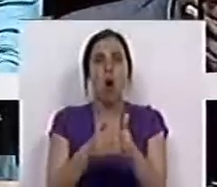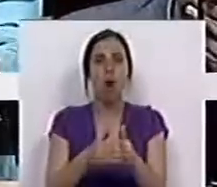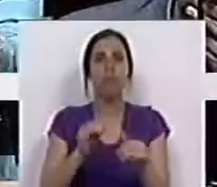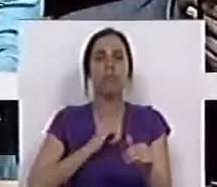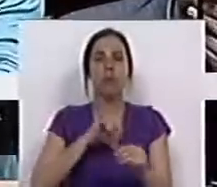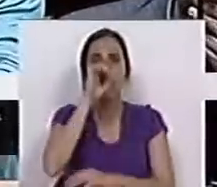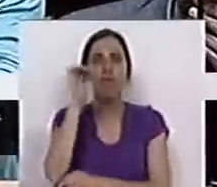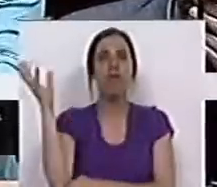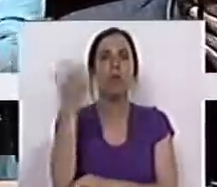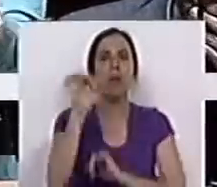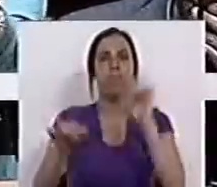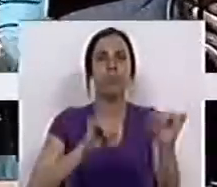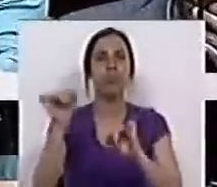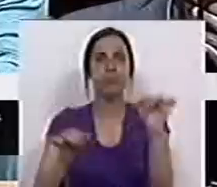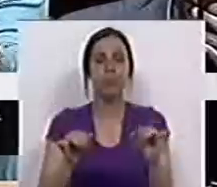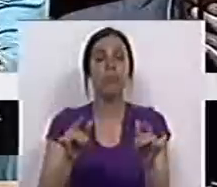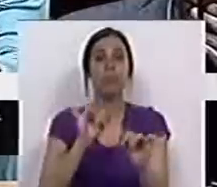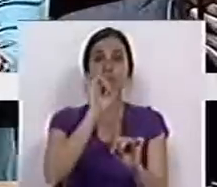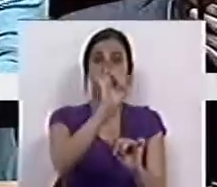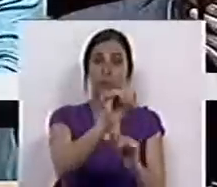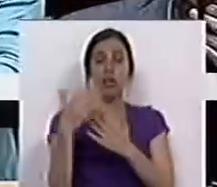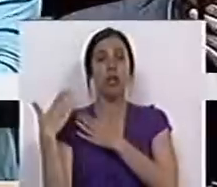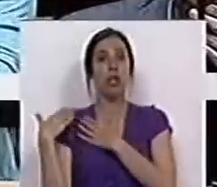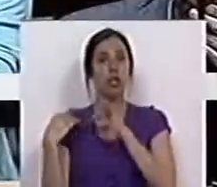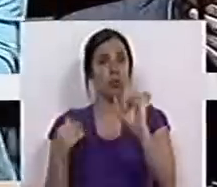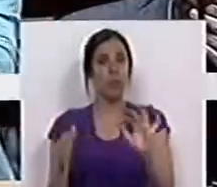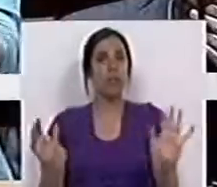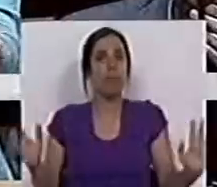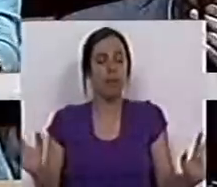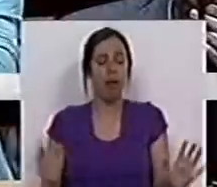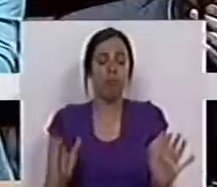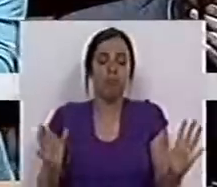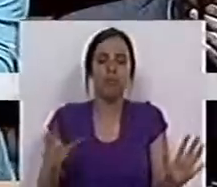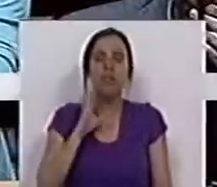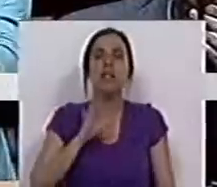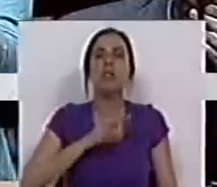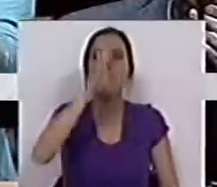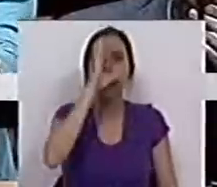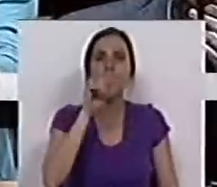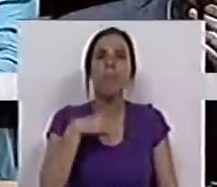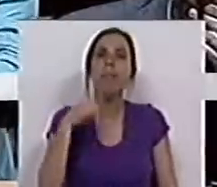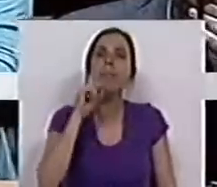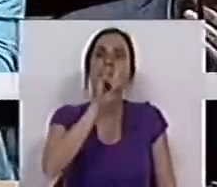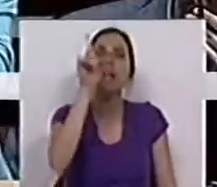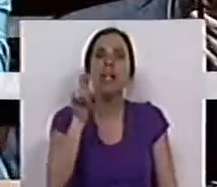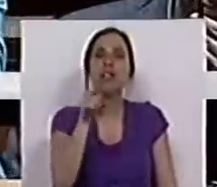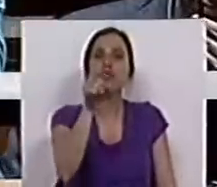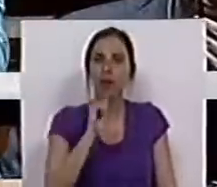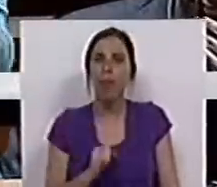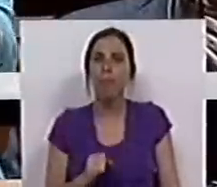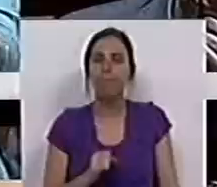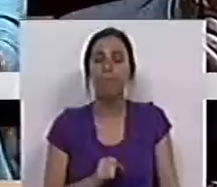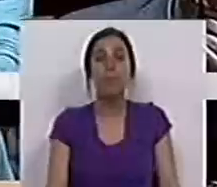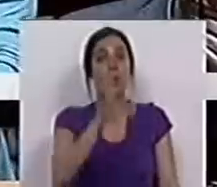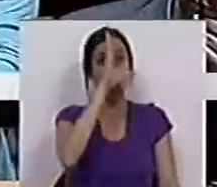da nossa floresta. Está sob a sua responsabilidade. Por isso, Sra. Ministra, tenho uma questão para lhe colocar.